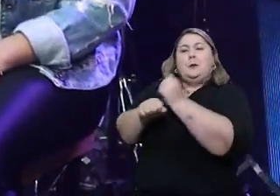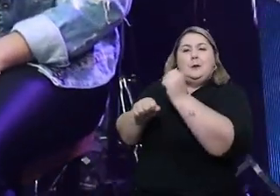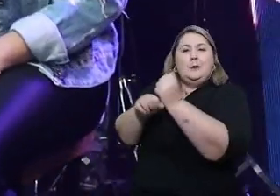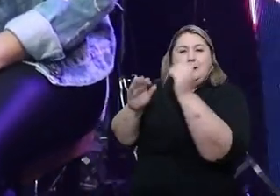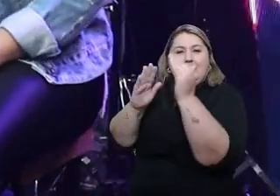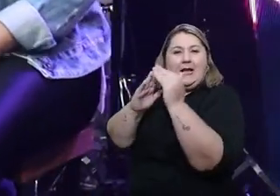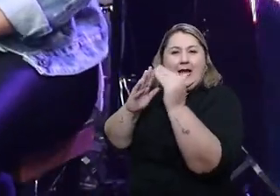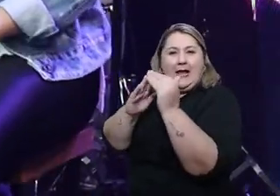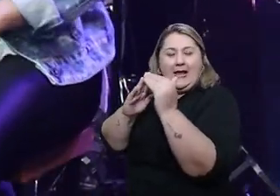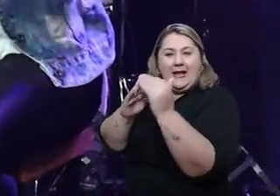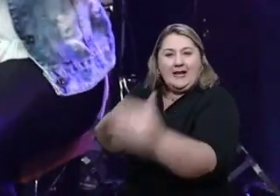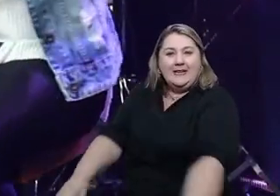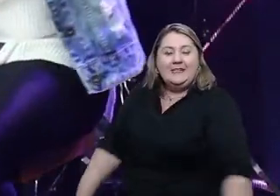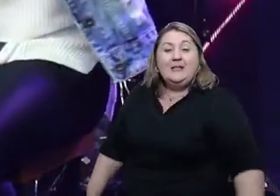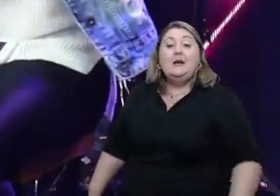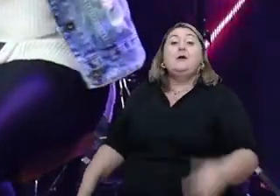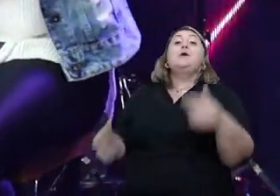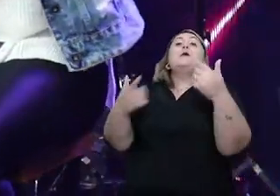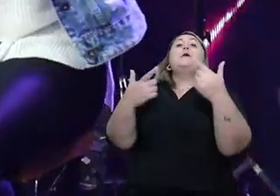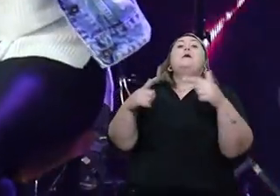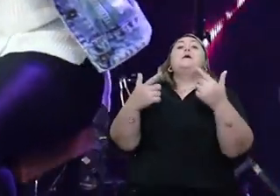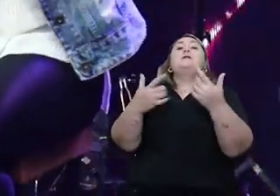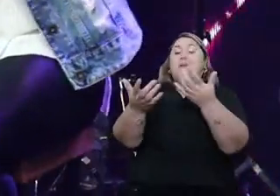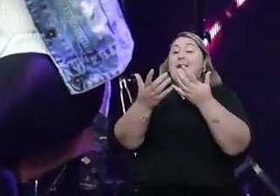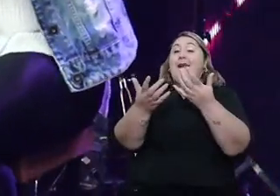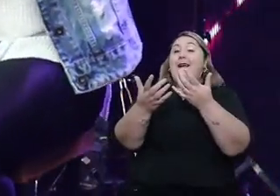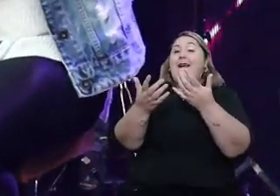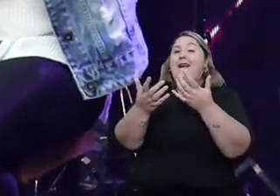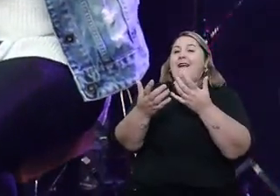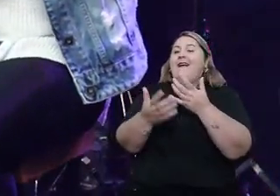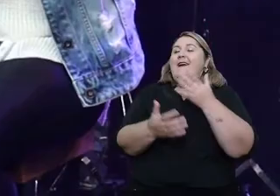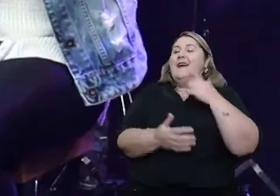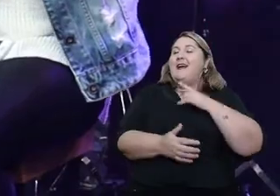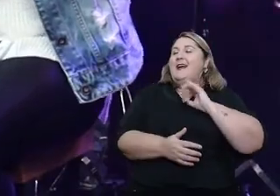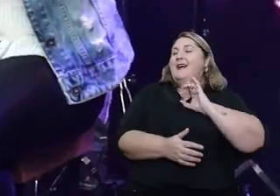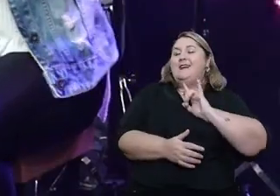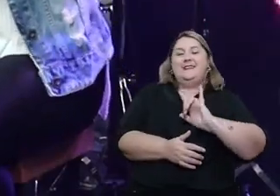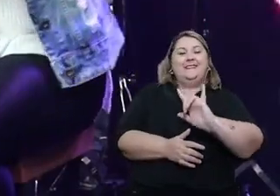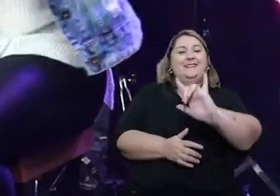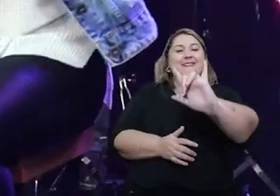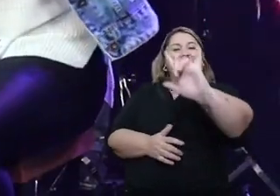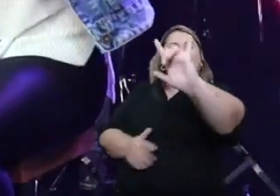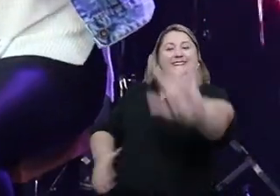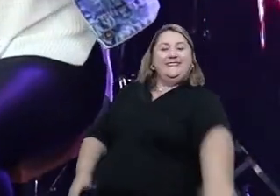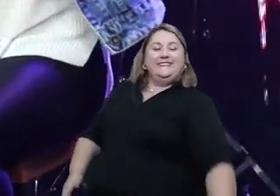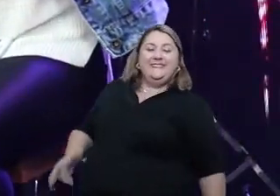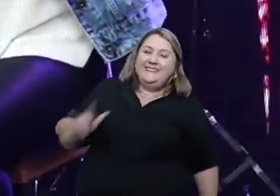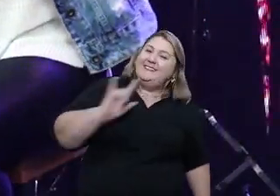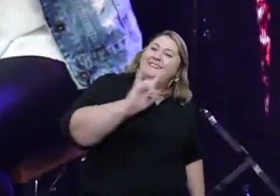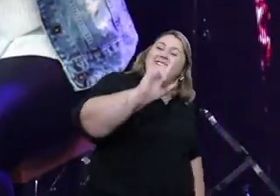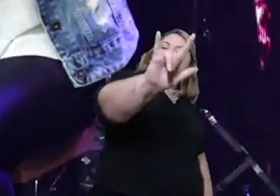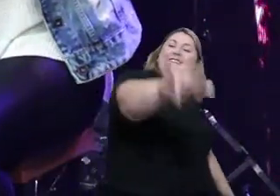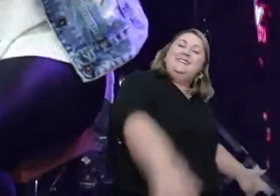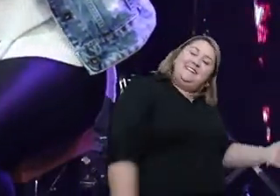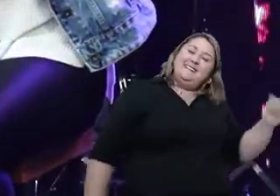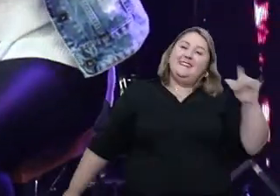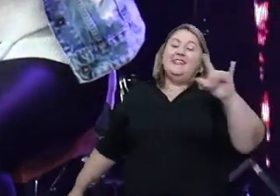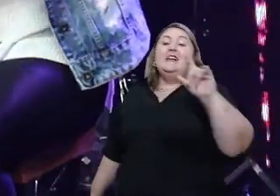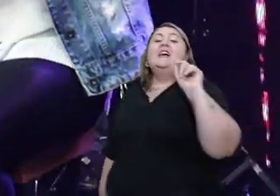Passarinho só constrói um ninho aonde puder amar. Oh,